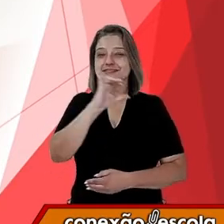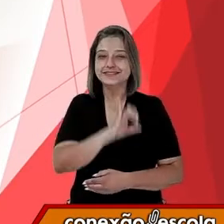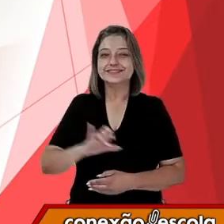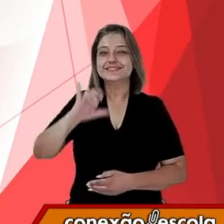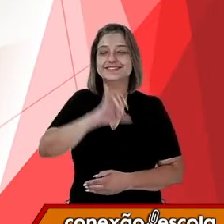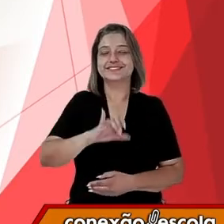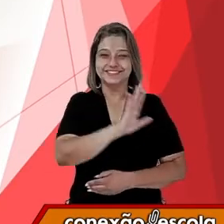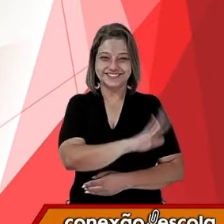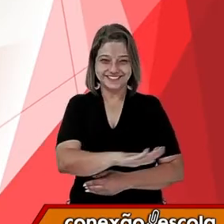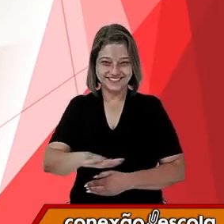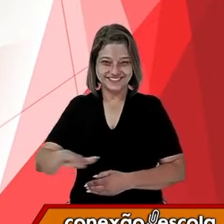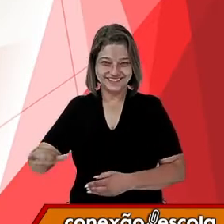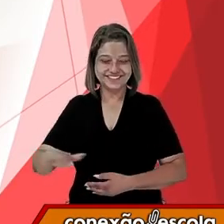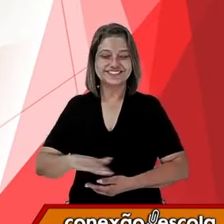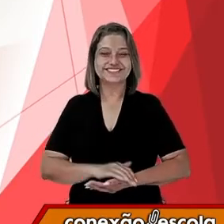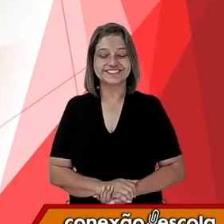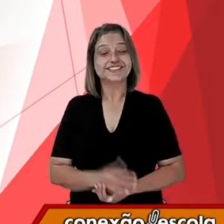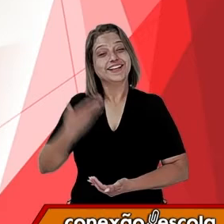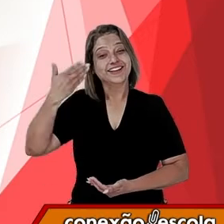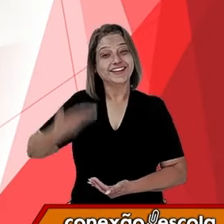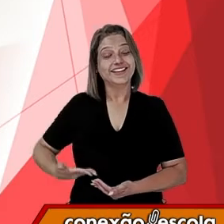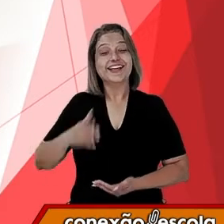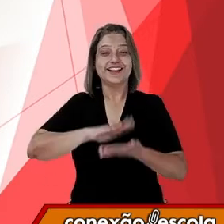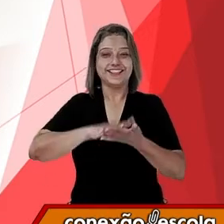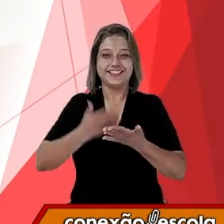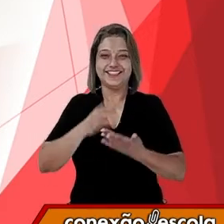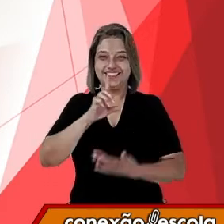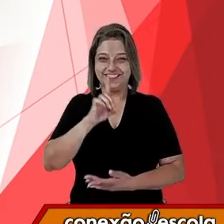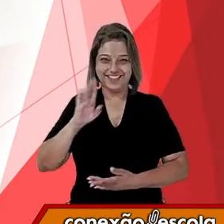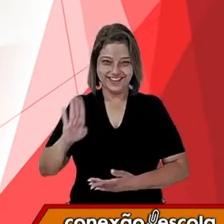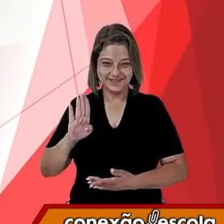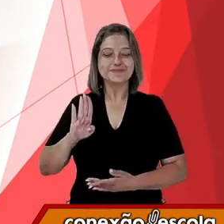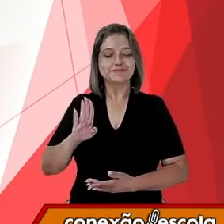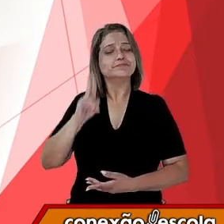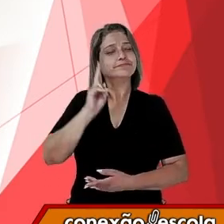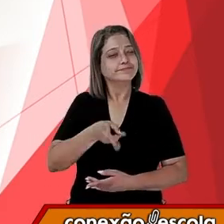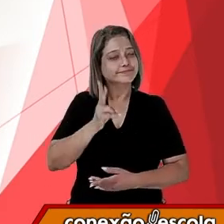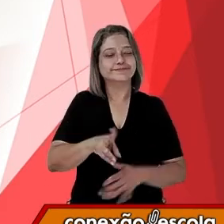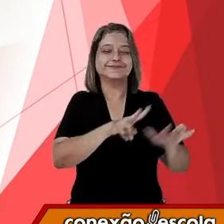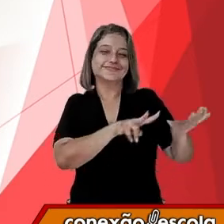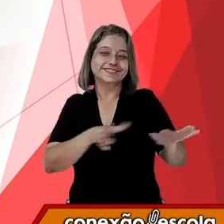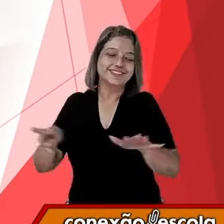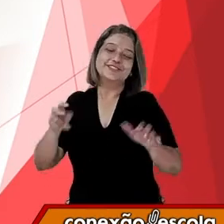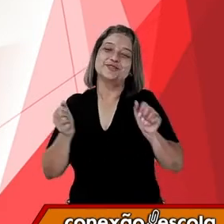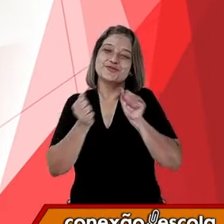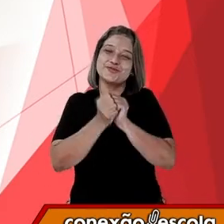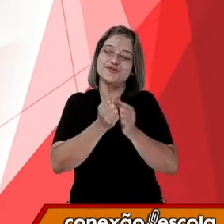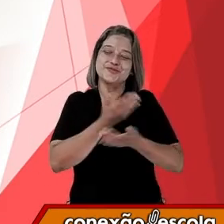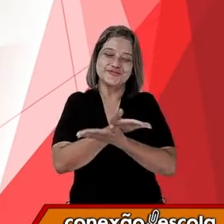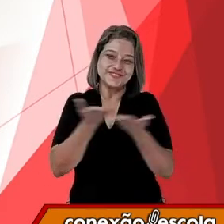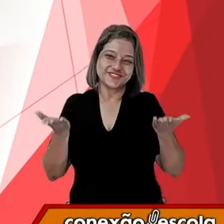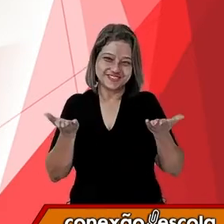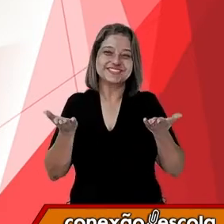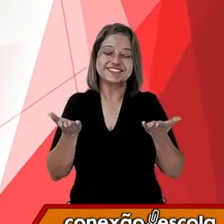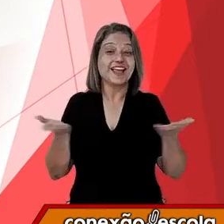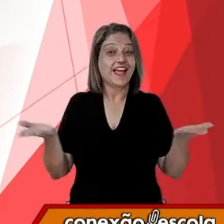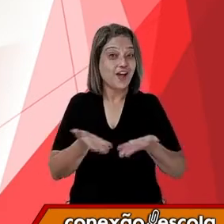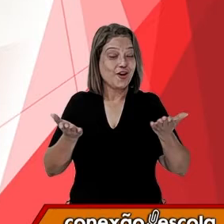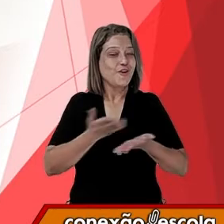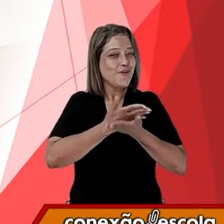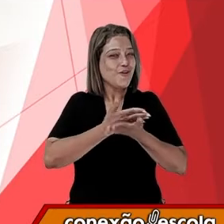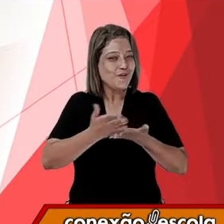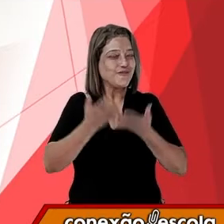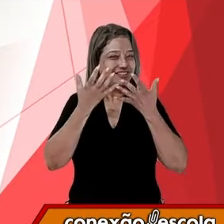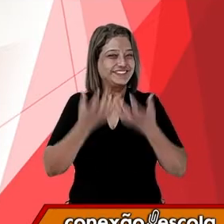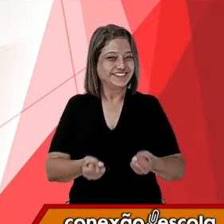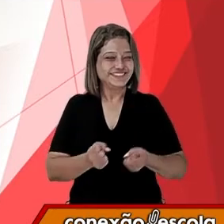ciclo da infância. Essa é a intérprete Débora. Toda semana estaremos aqui com vocês. Vamos começar a